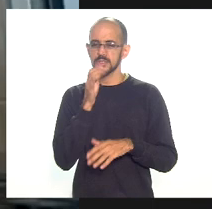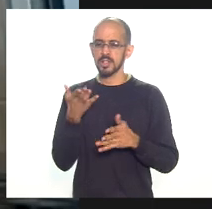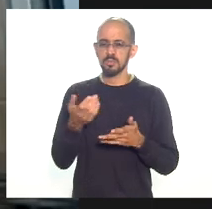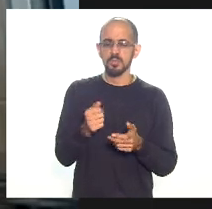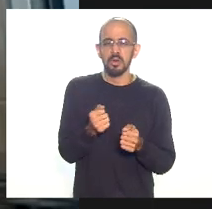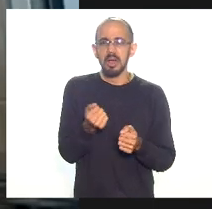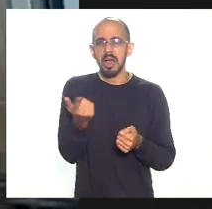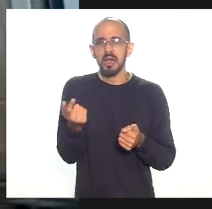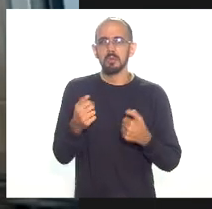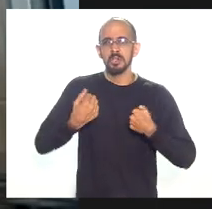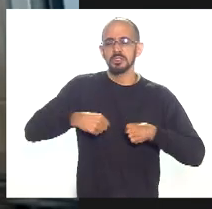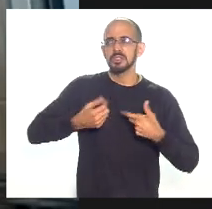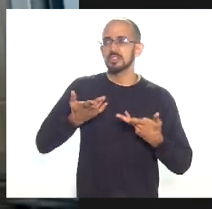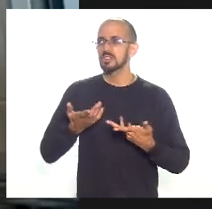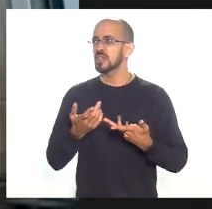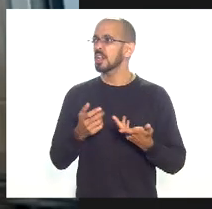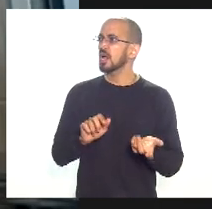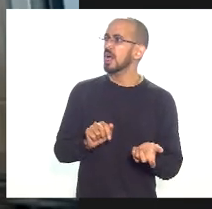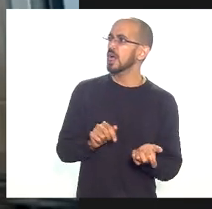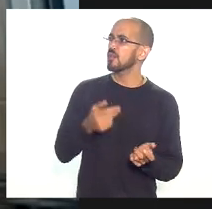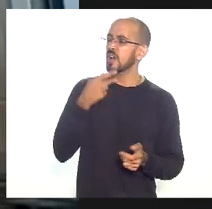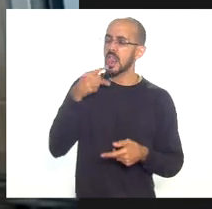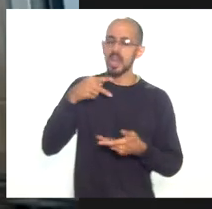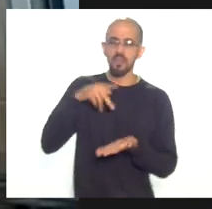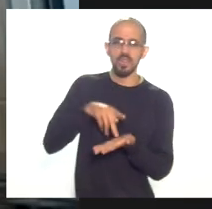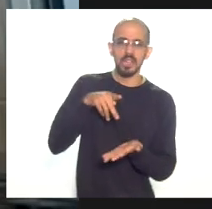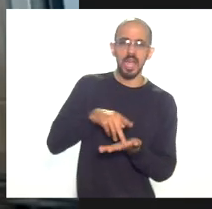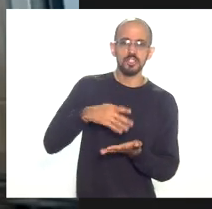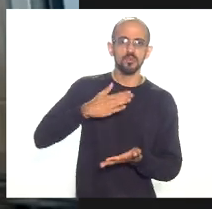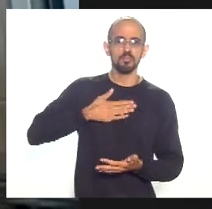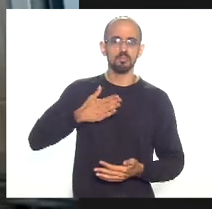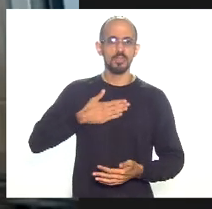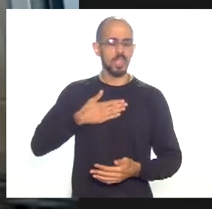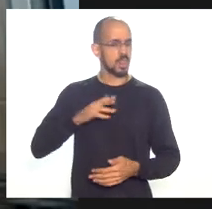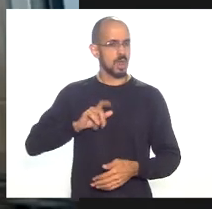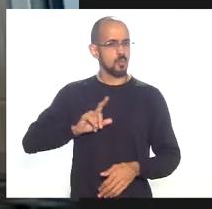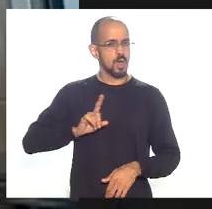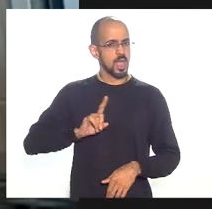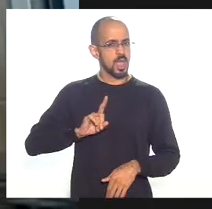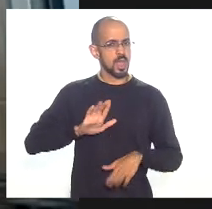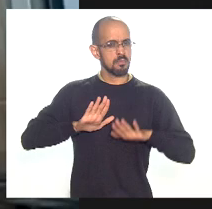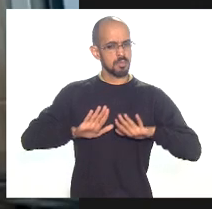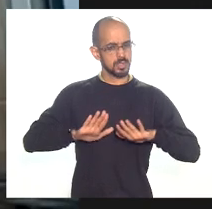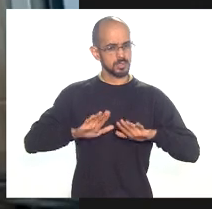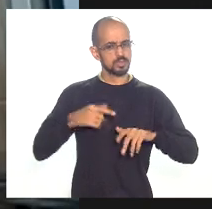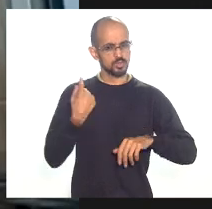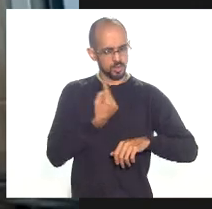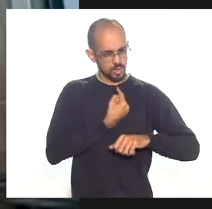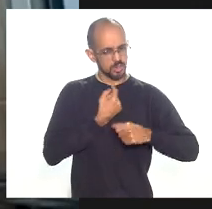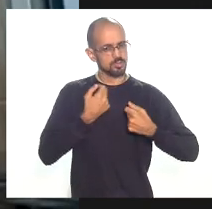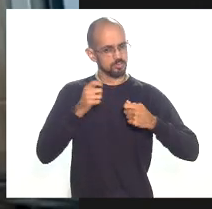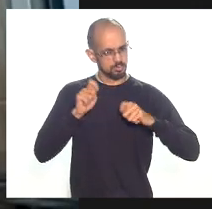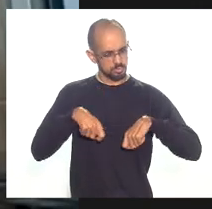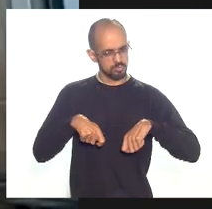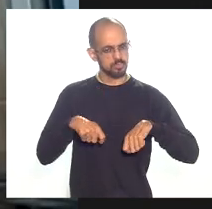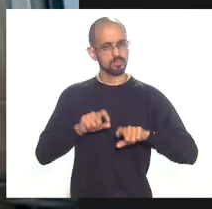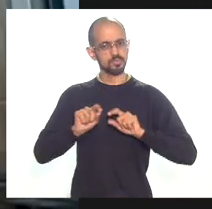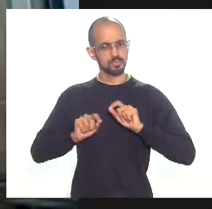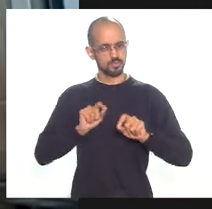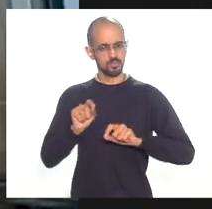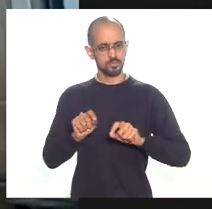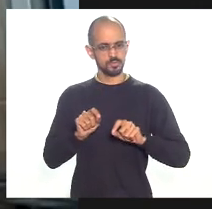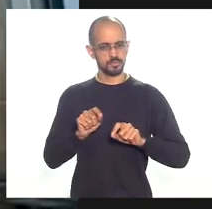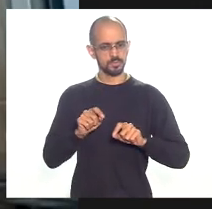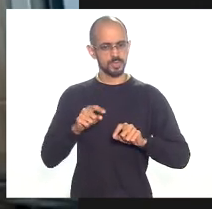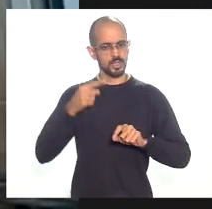presunção de dizer que estou falando a verdade dessa forma que tem que acontecer mas eu acho que nós podemos sim na